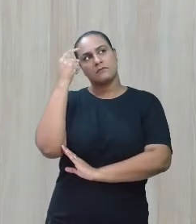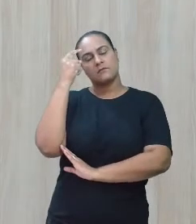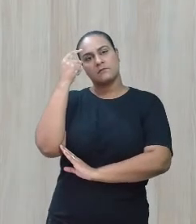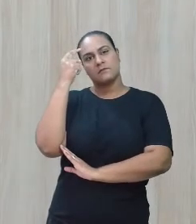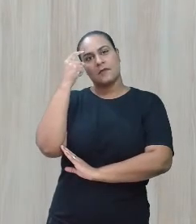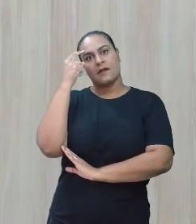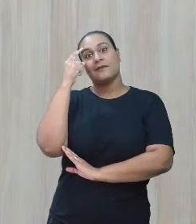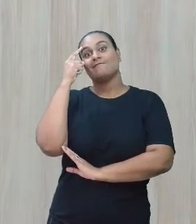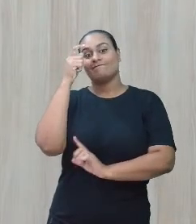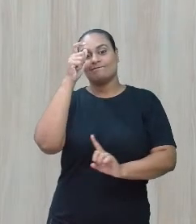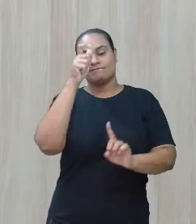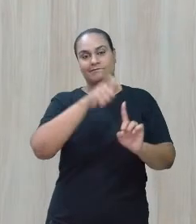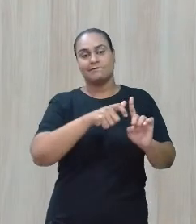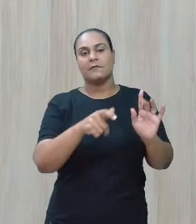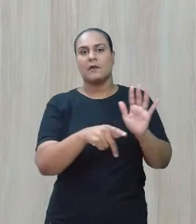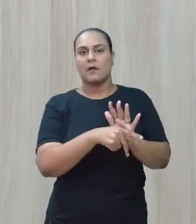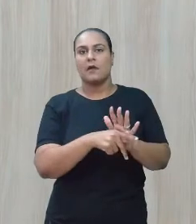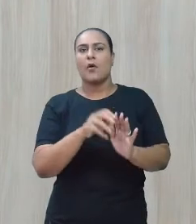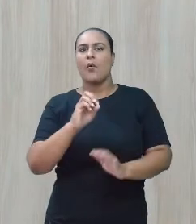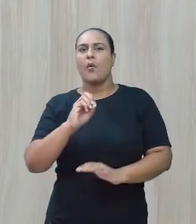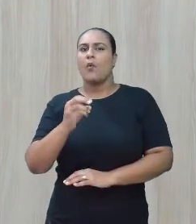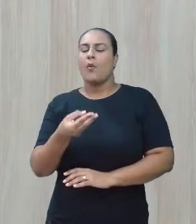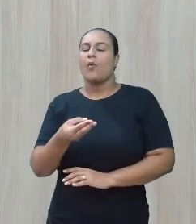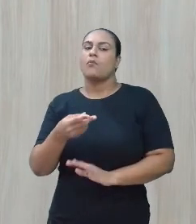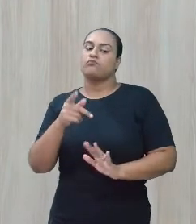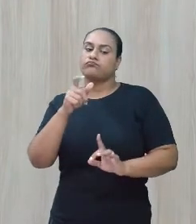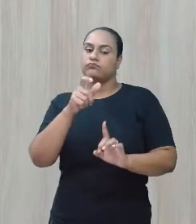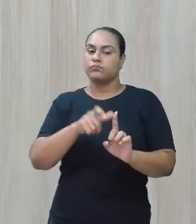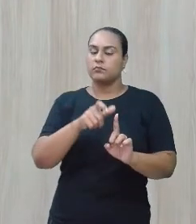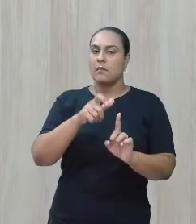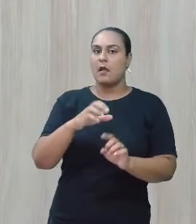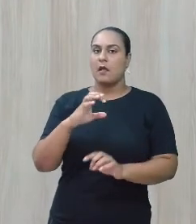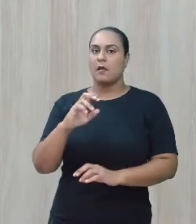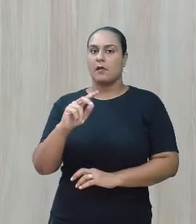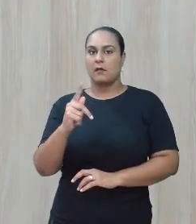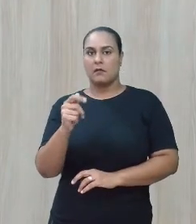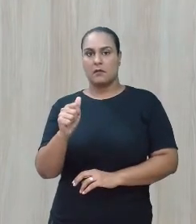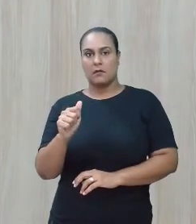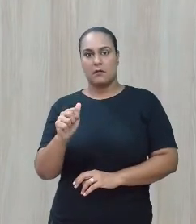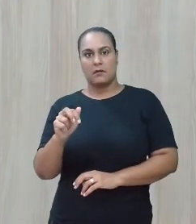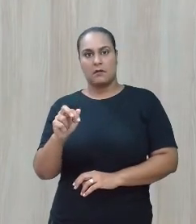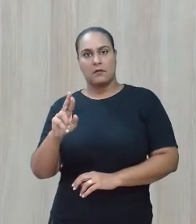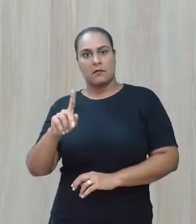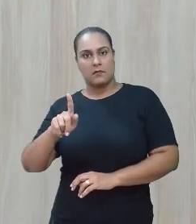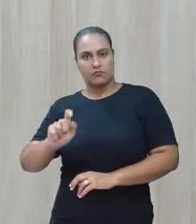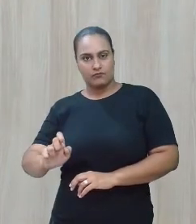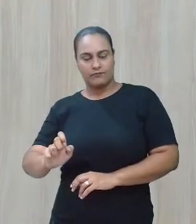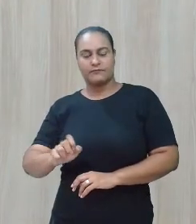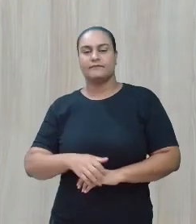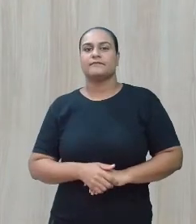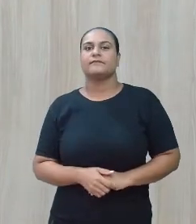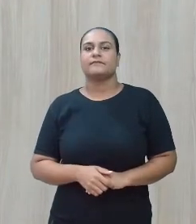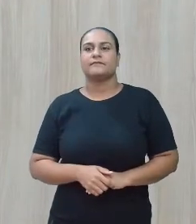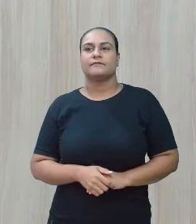daquele personagem ou a personagem daquela charge ou daquela história em quadrinho.